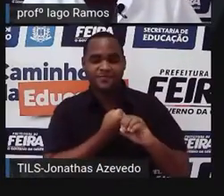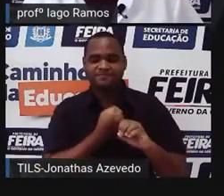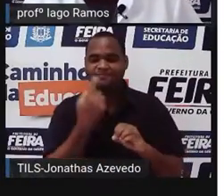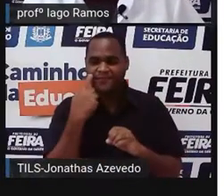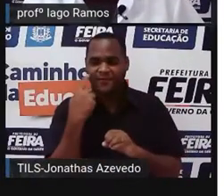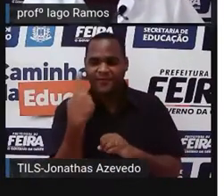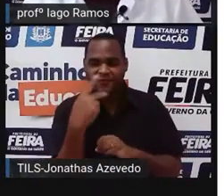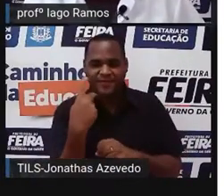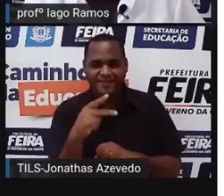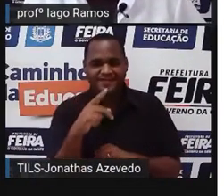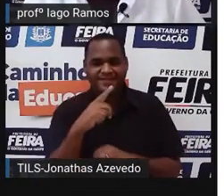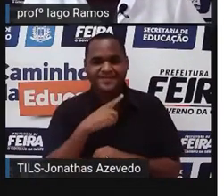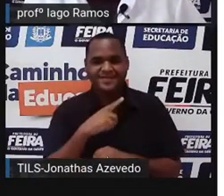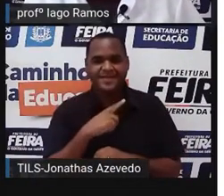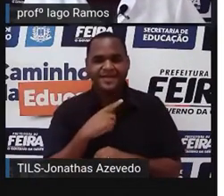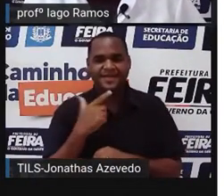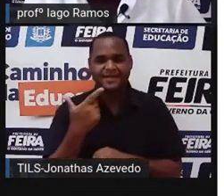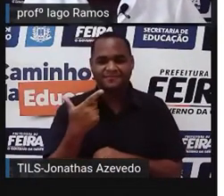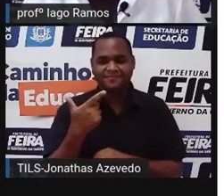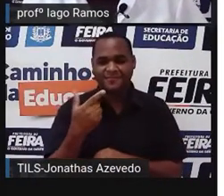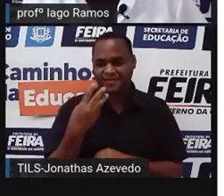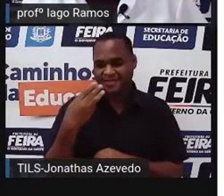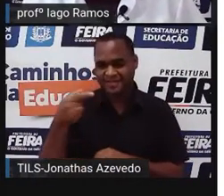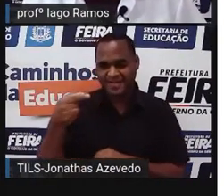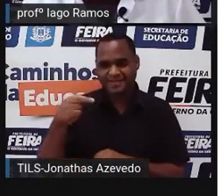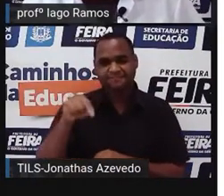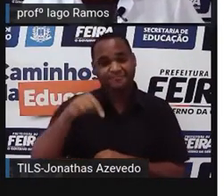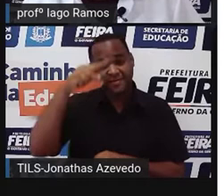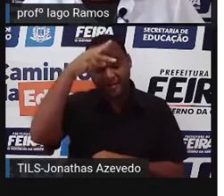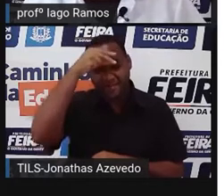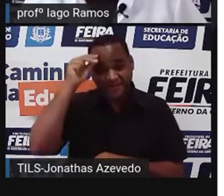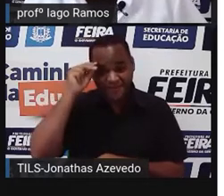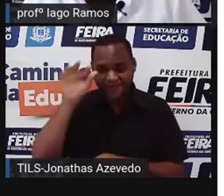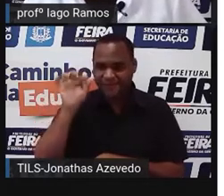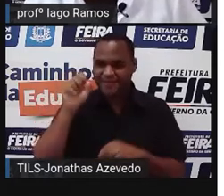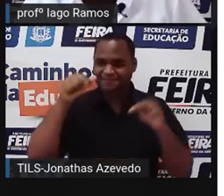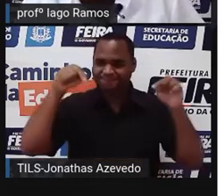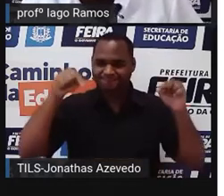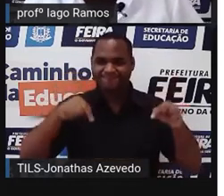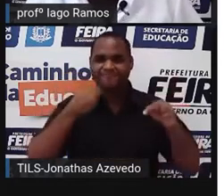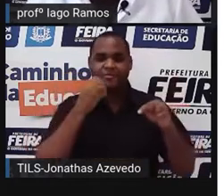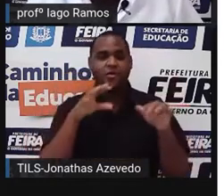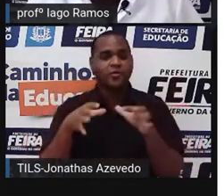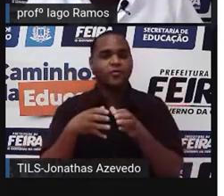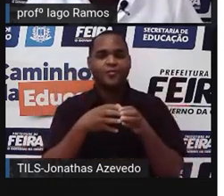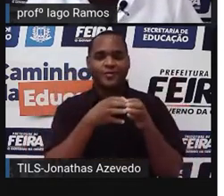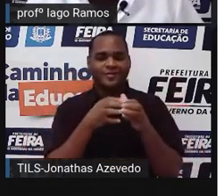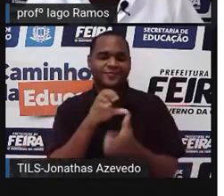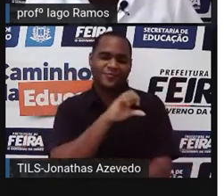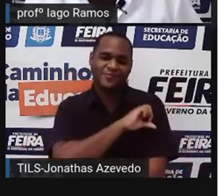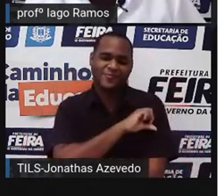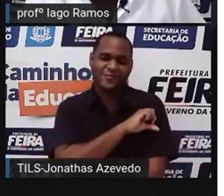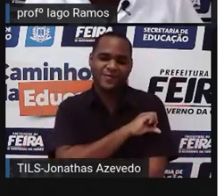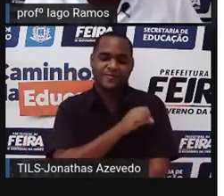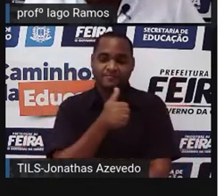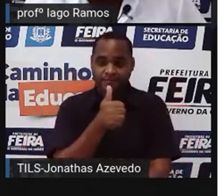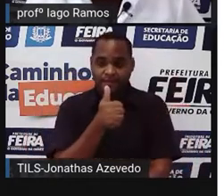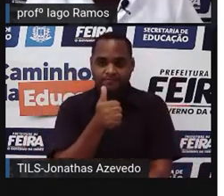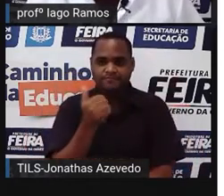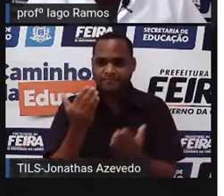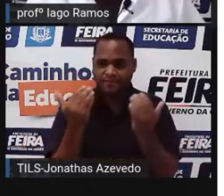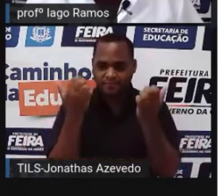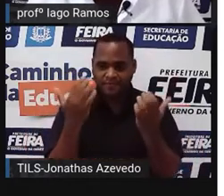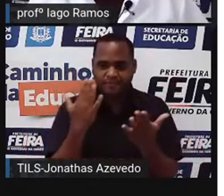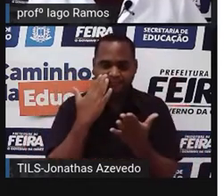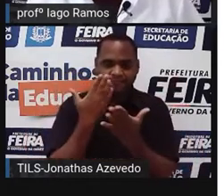você que é estudante da nossa rede municipal de ensino das turmas de nono ano. Bora